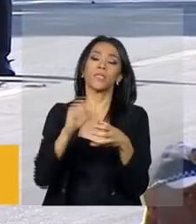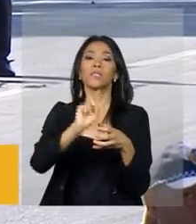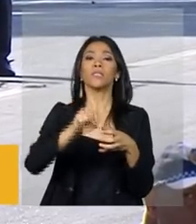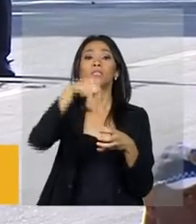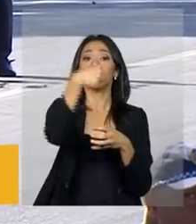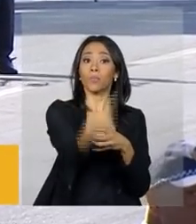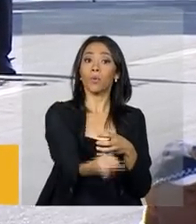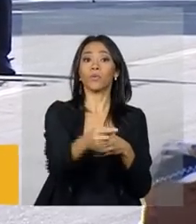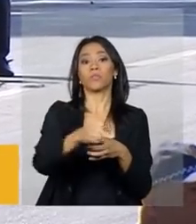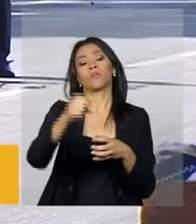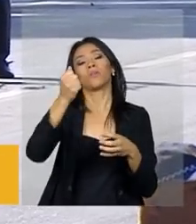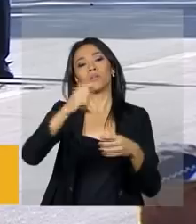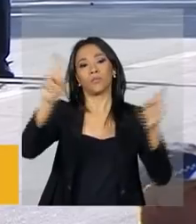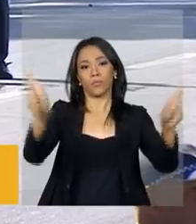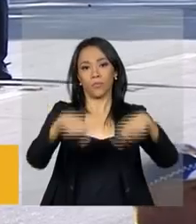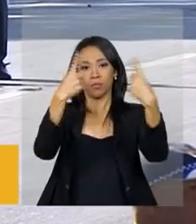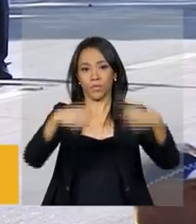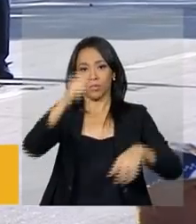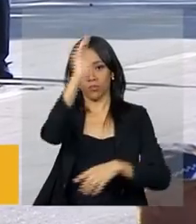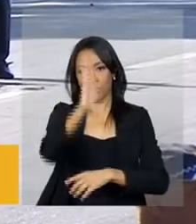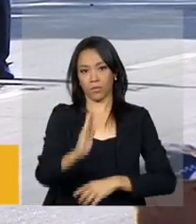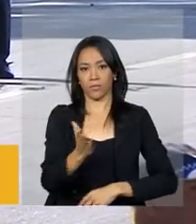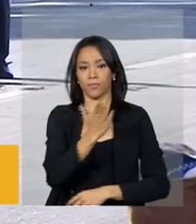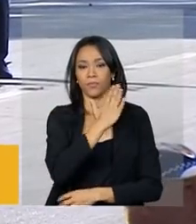sequência, o hino nacional. Vamos ouvir então.